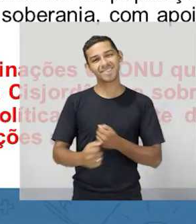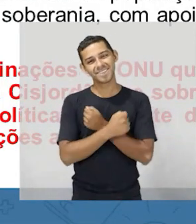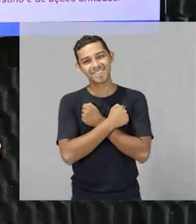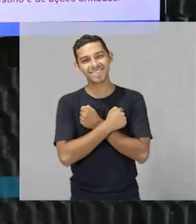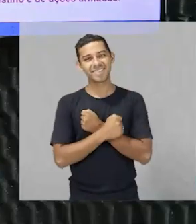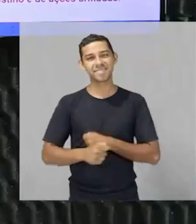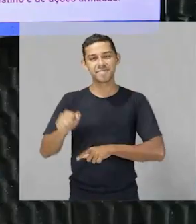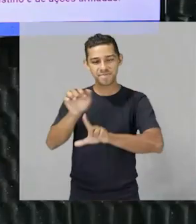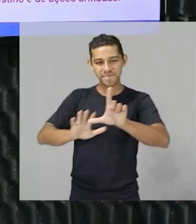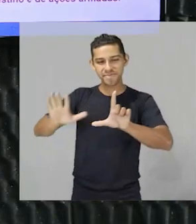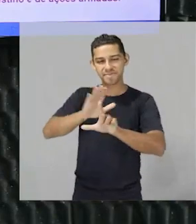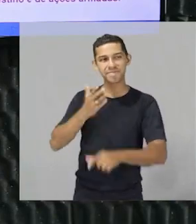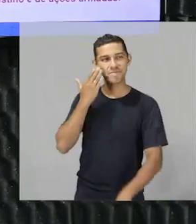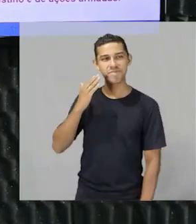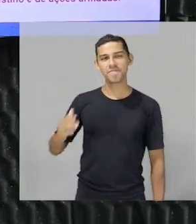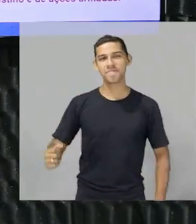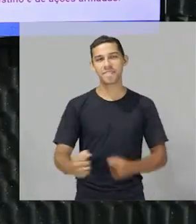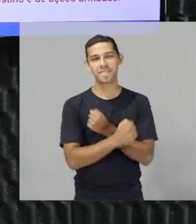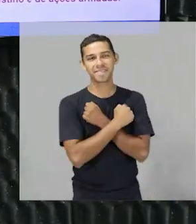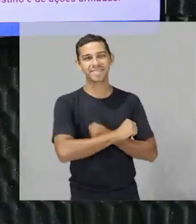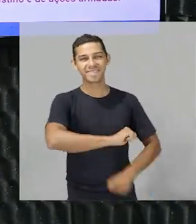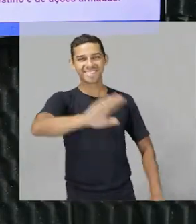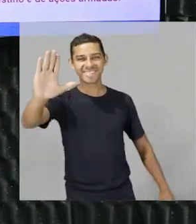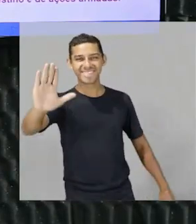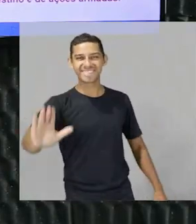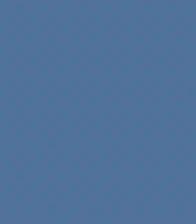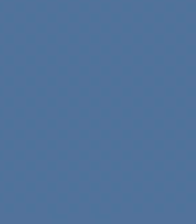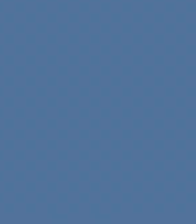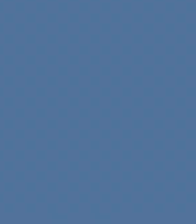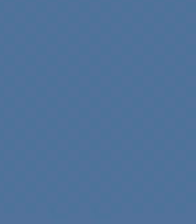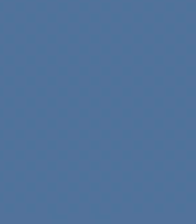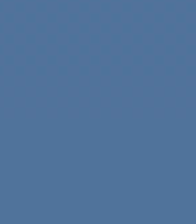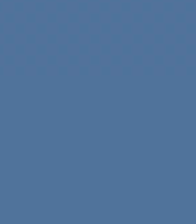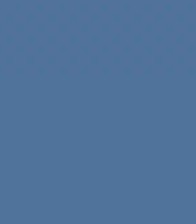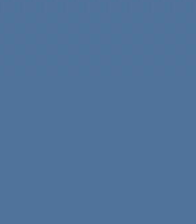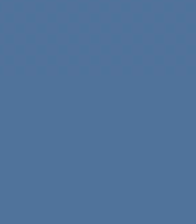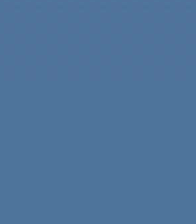galera. Plataforma Gonçalves Dias, um abração e valeu!